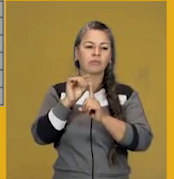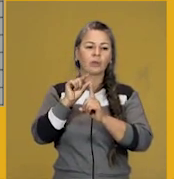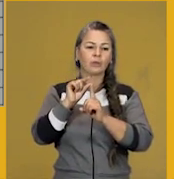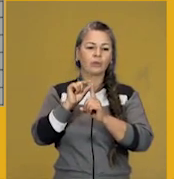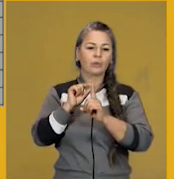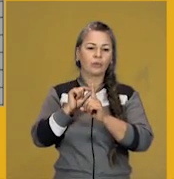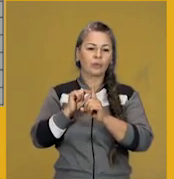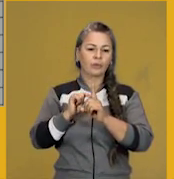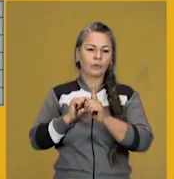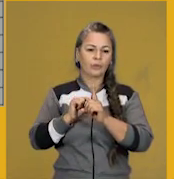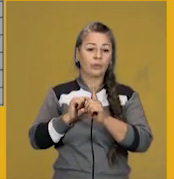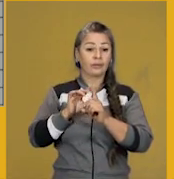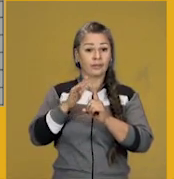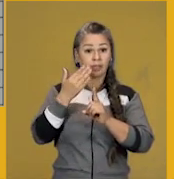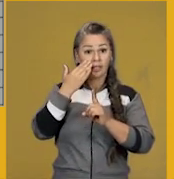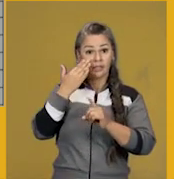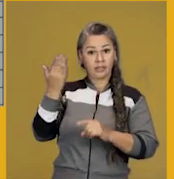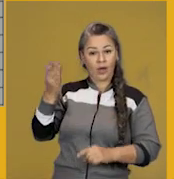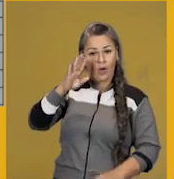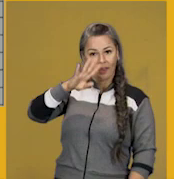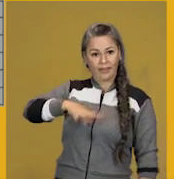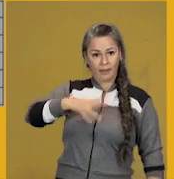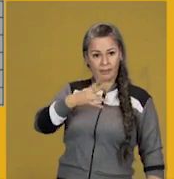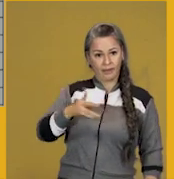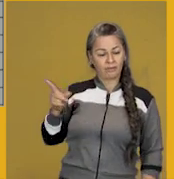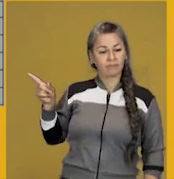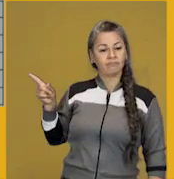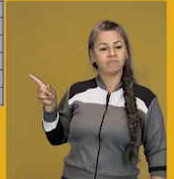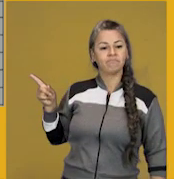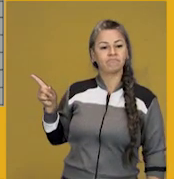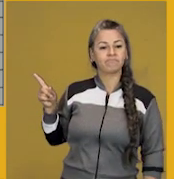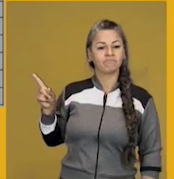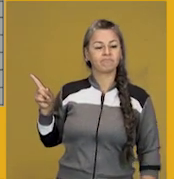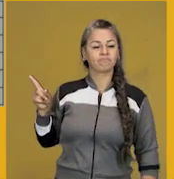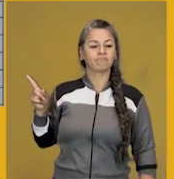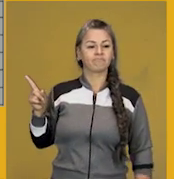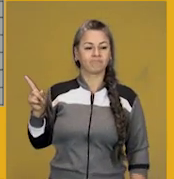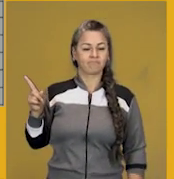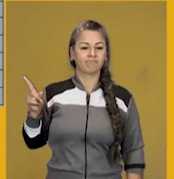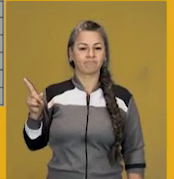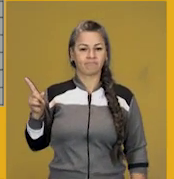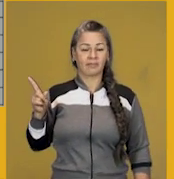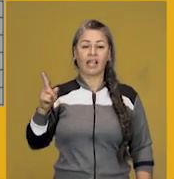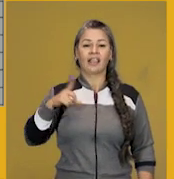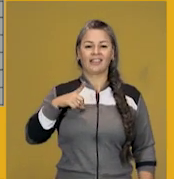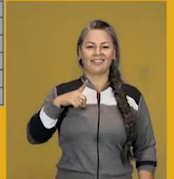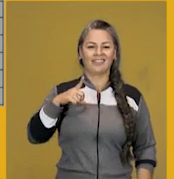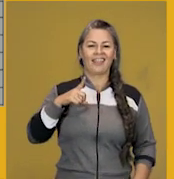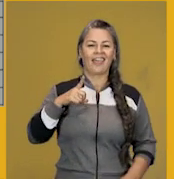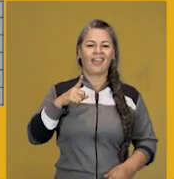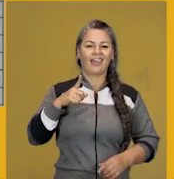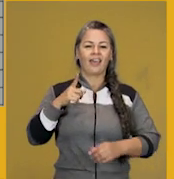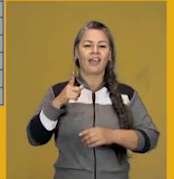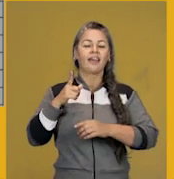eles propuseram. Seria, por exemplo, o tipo de selo A